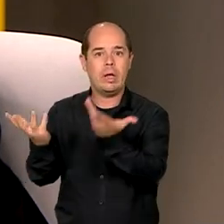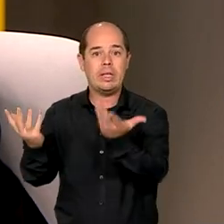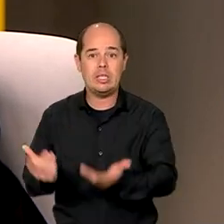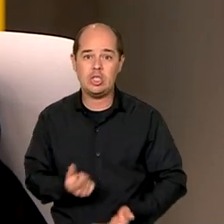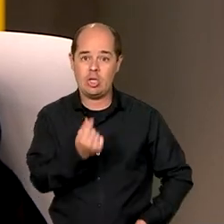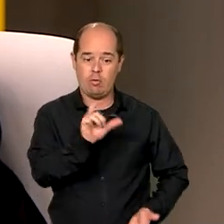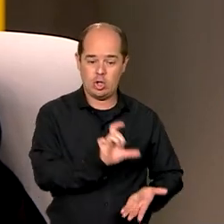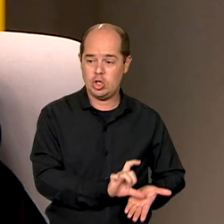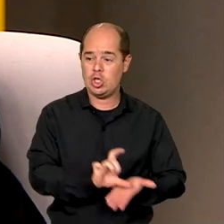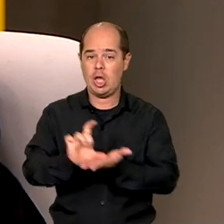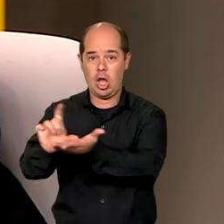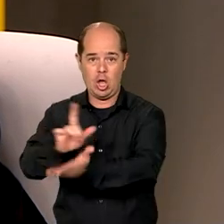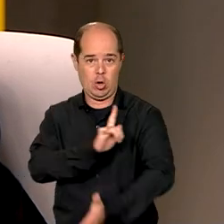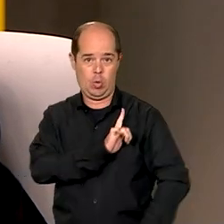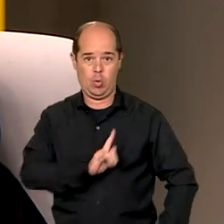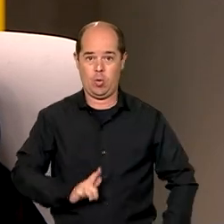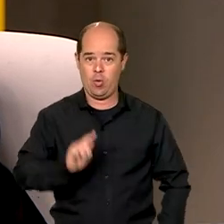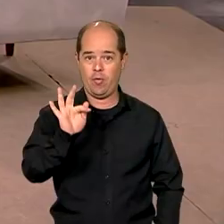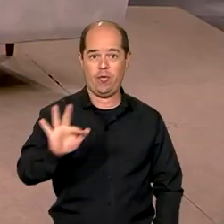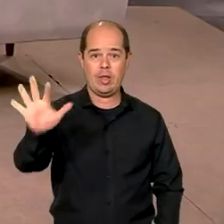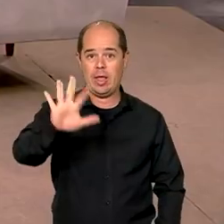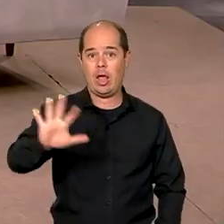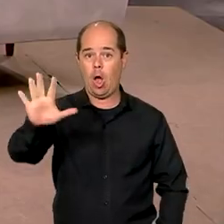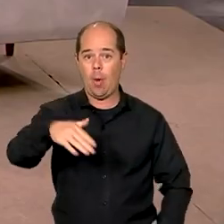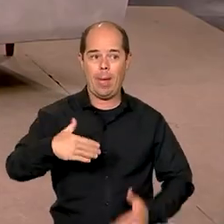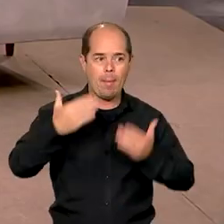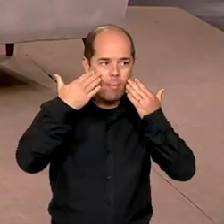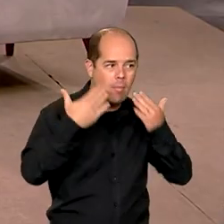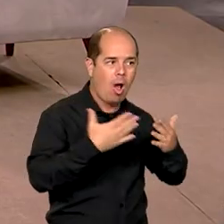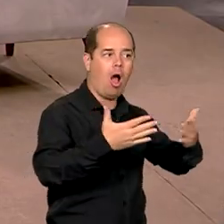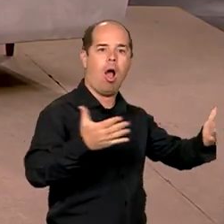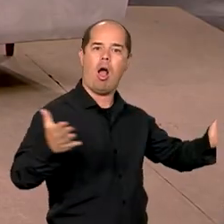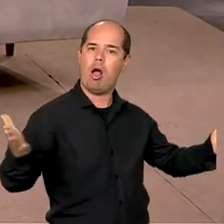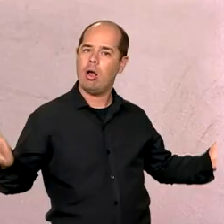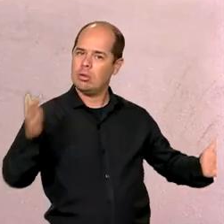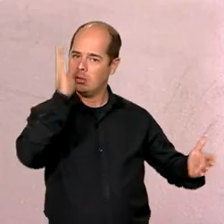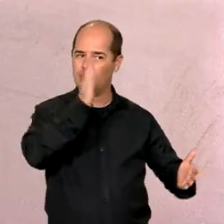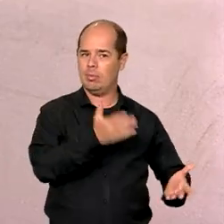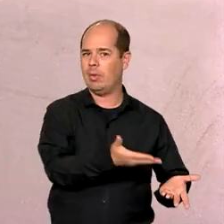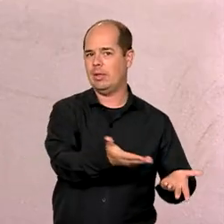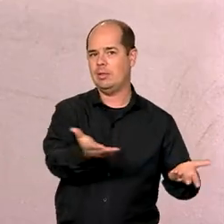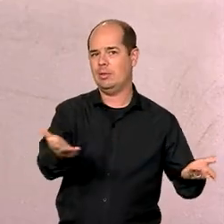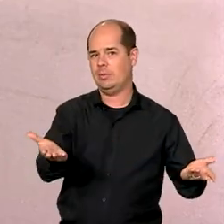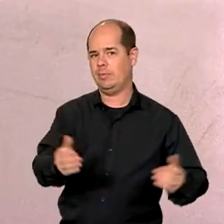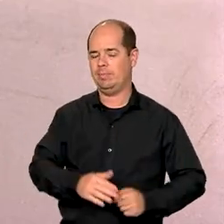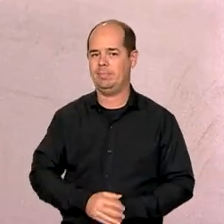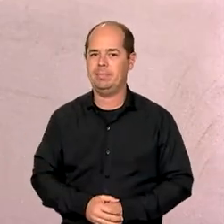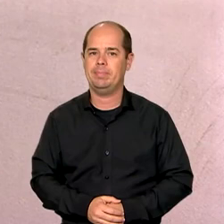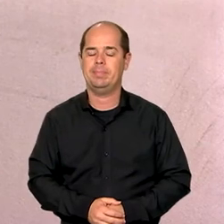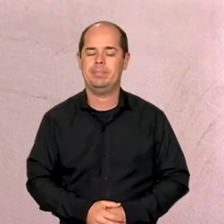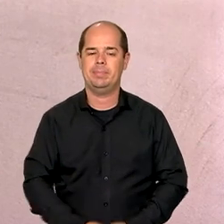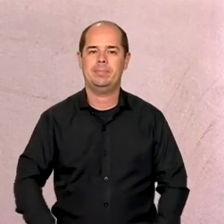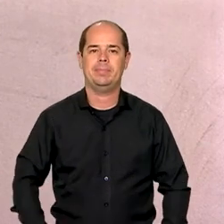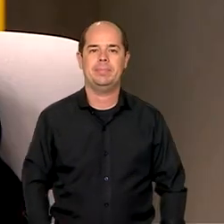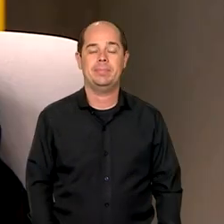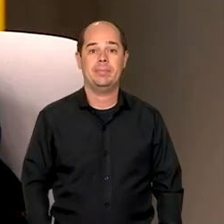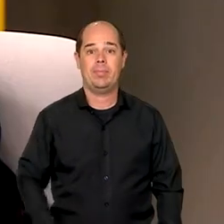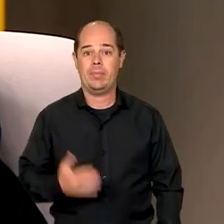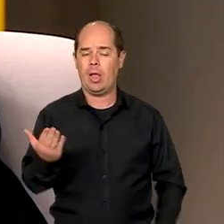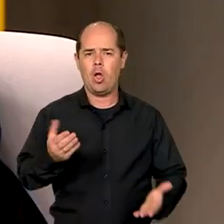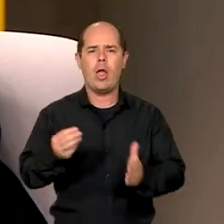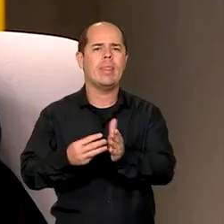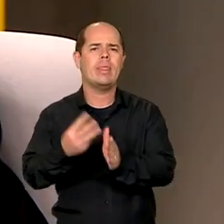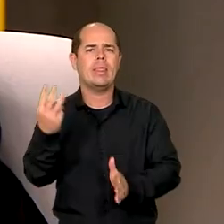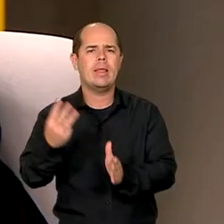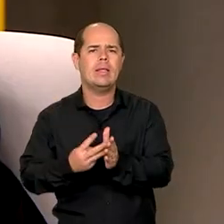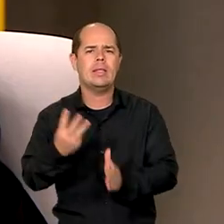federal para poder se mostrar para o Brasil. Certo. Secretário, e quais as novidades nós vamos ter nessa terceira edição? O